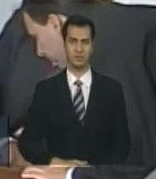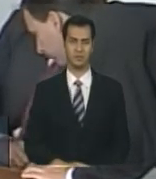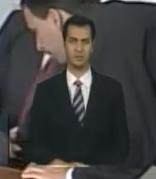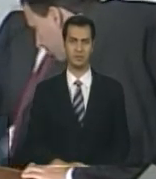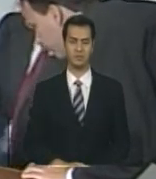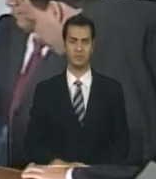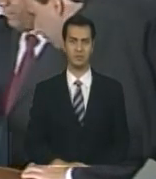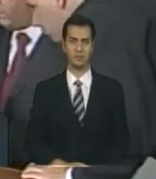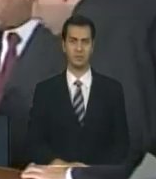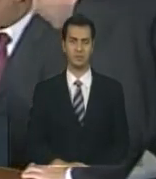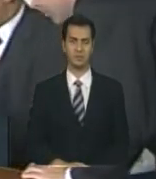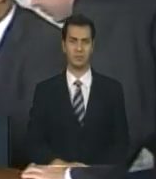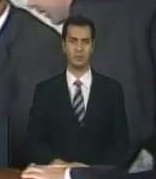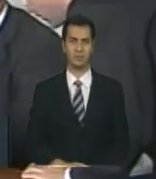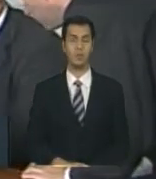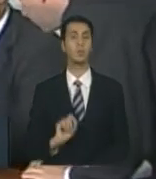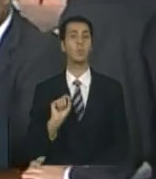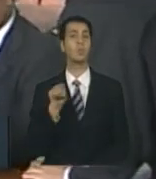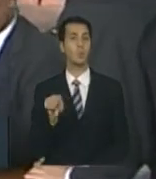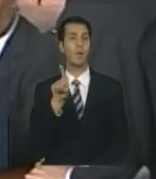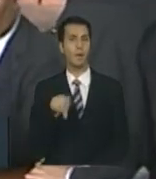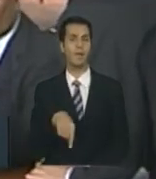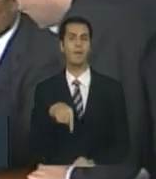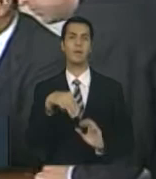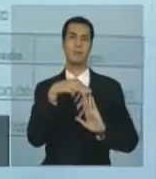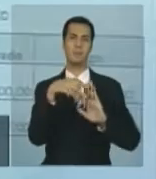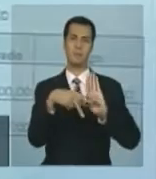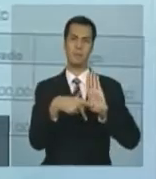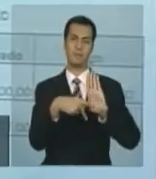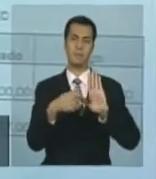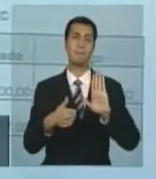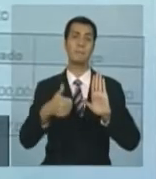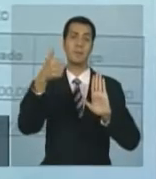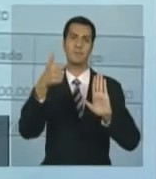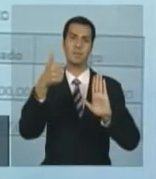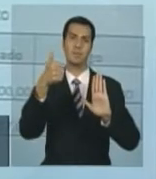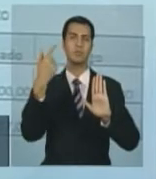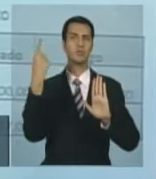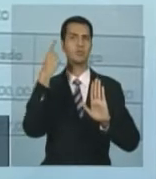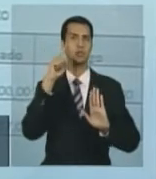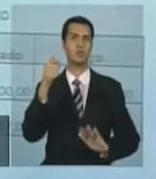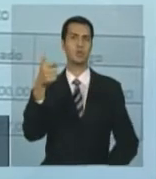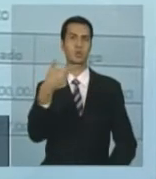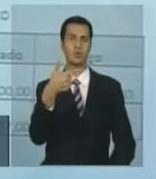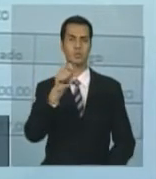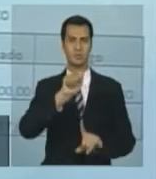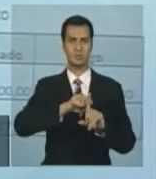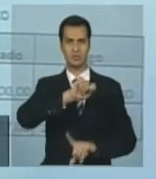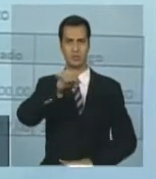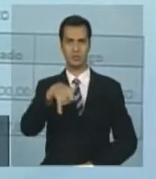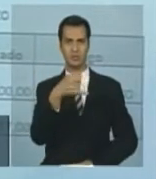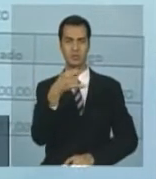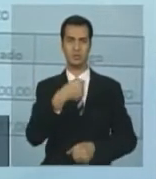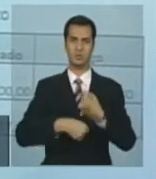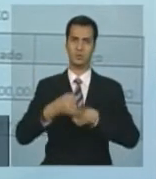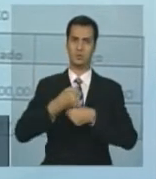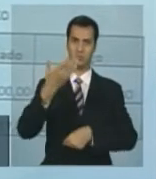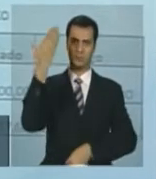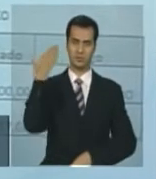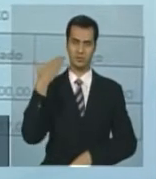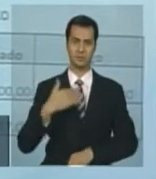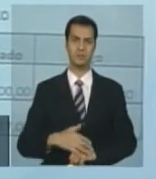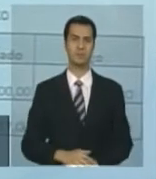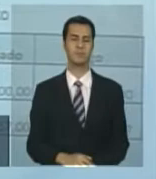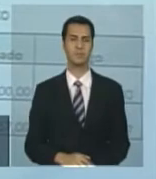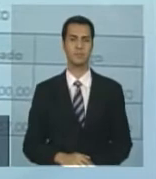na primeira medida provisória, editada em 12 de janeiro do ano passado. Na segunda